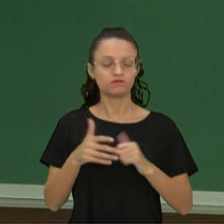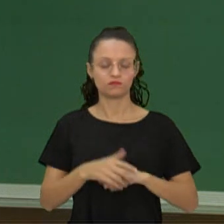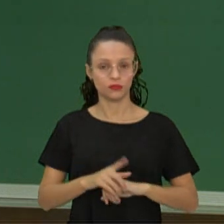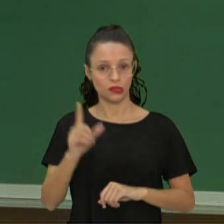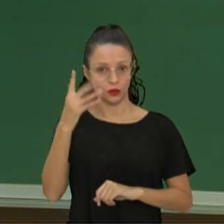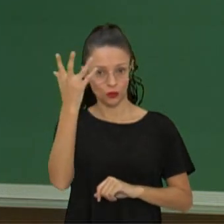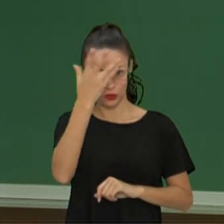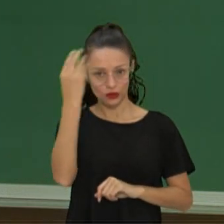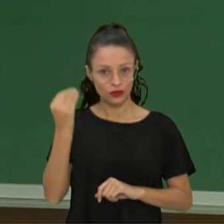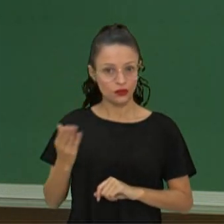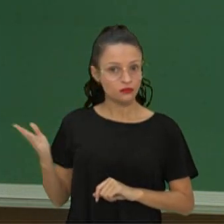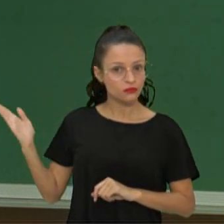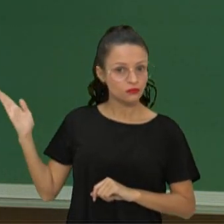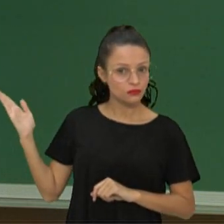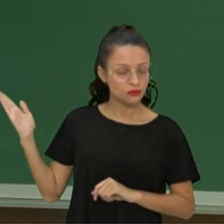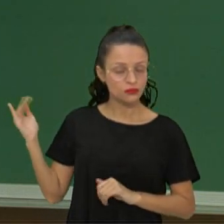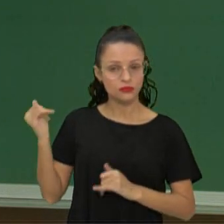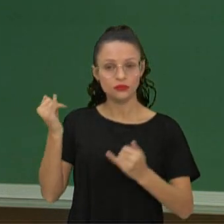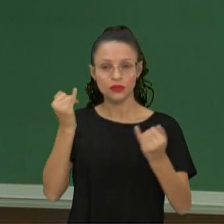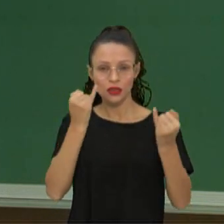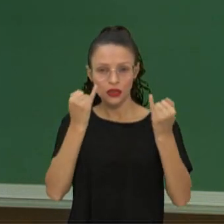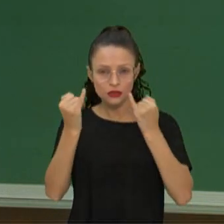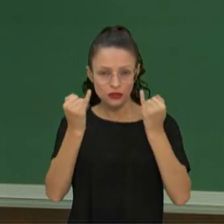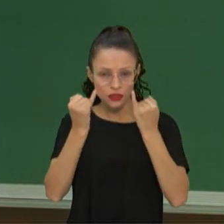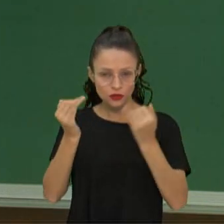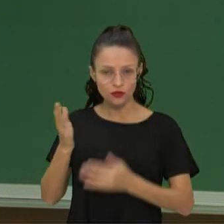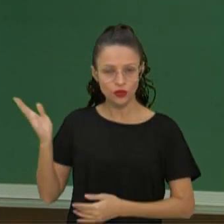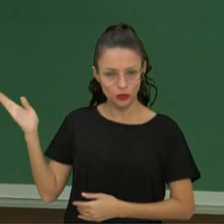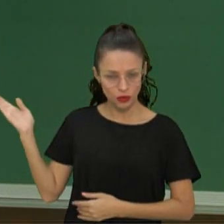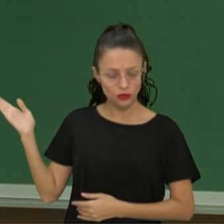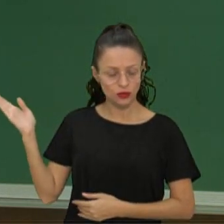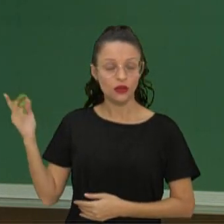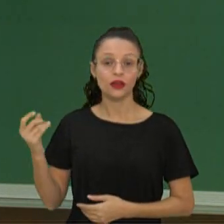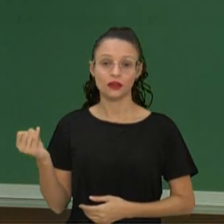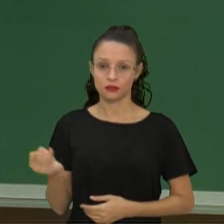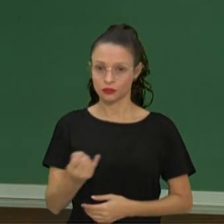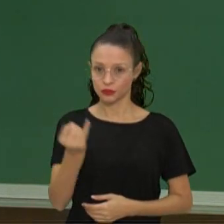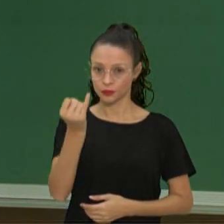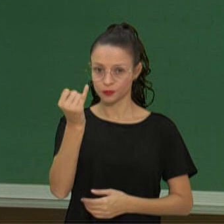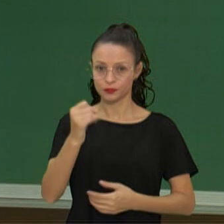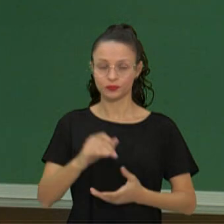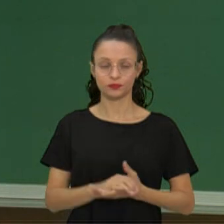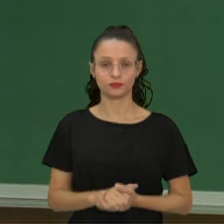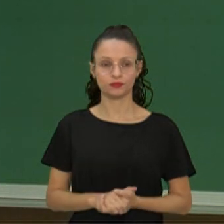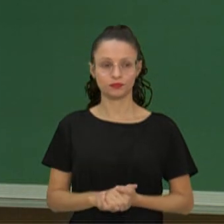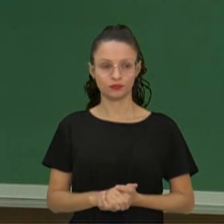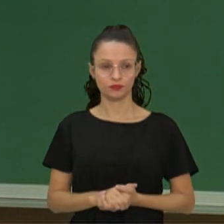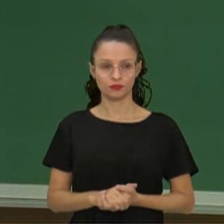não se esqueça dessas informações do cubo da soma e do cubo da diferença, que são bem importantes.